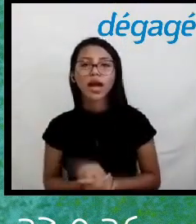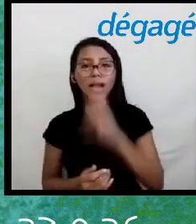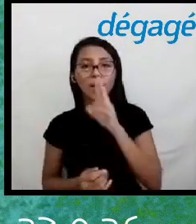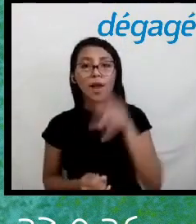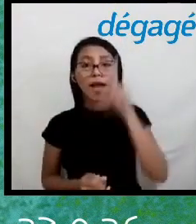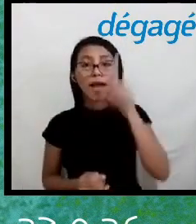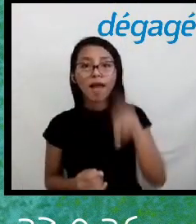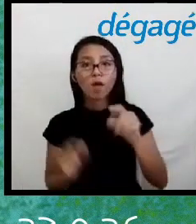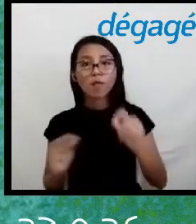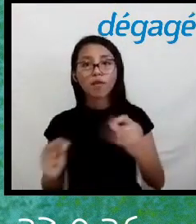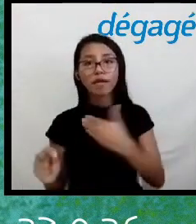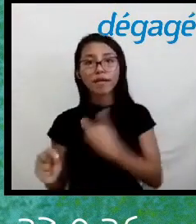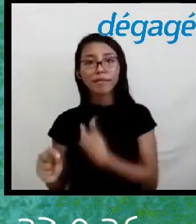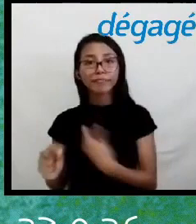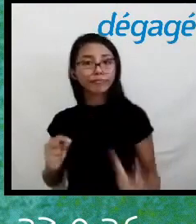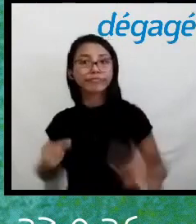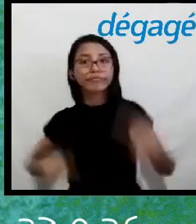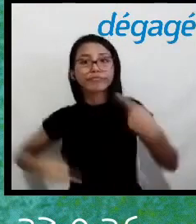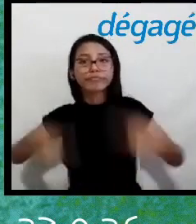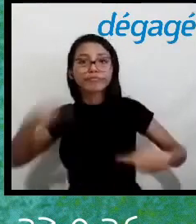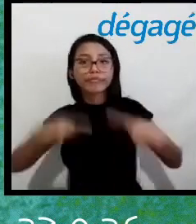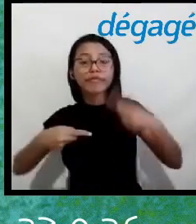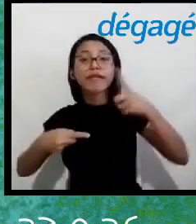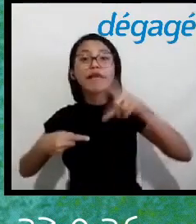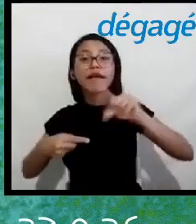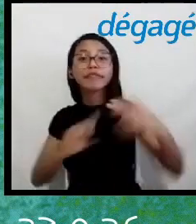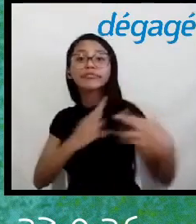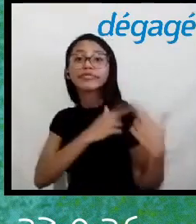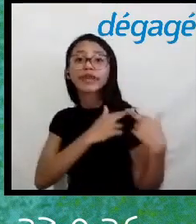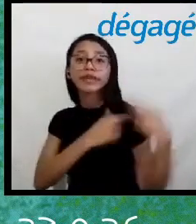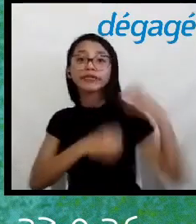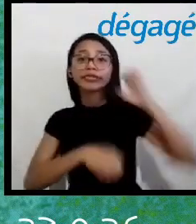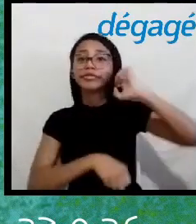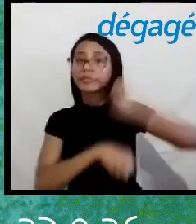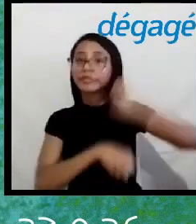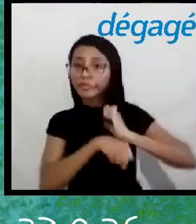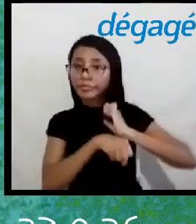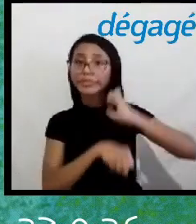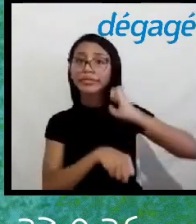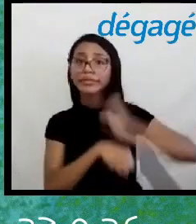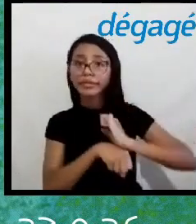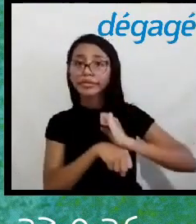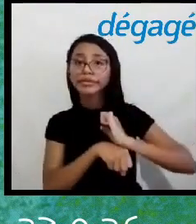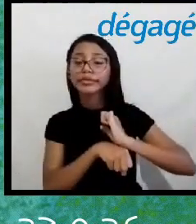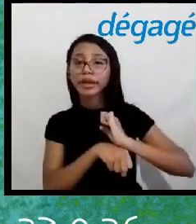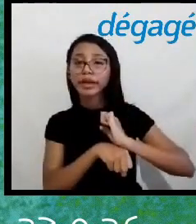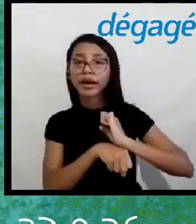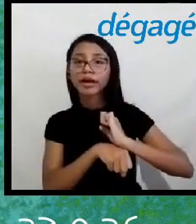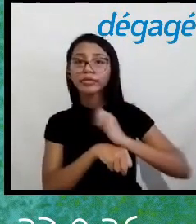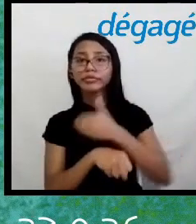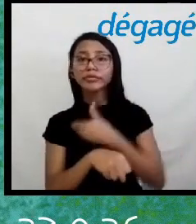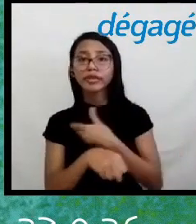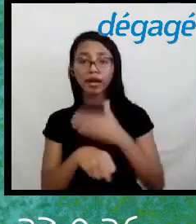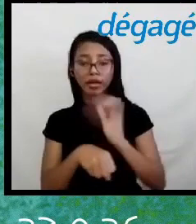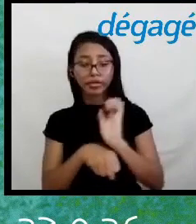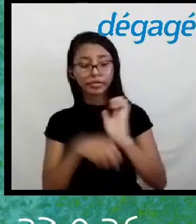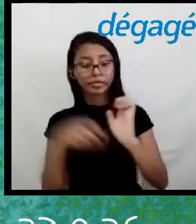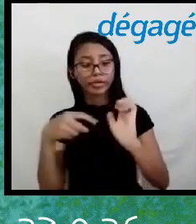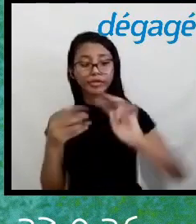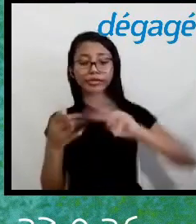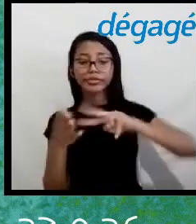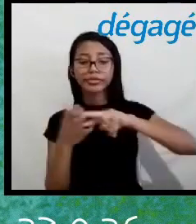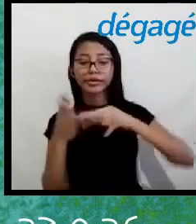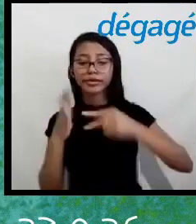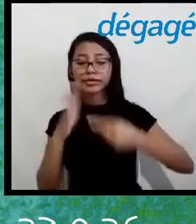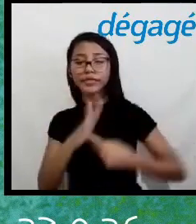o Estado, né? E a gente tem uma lei aí, tanto educacional quanto de inclusão, que tá bem bonitinha, se eu for